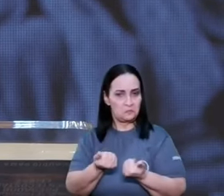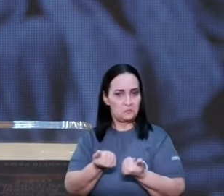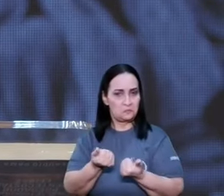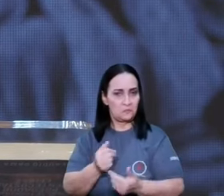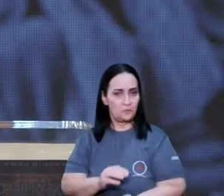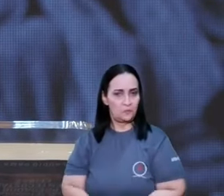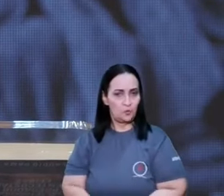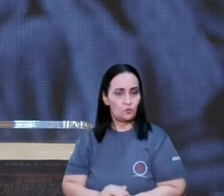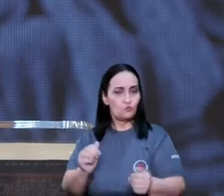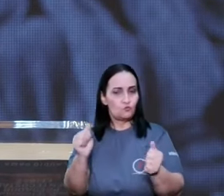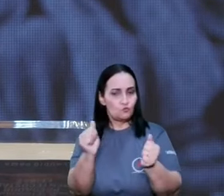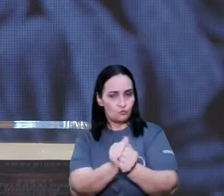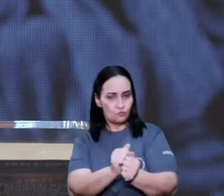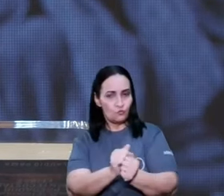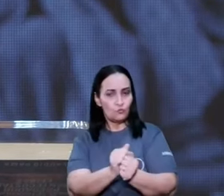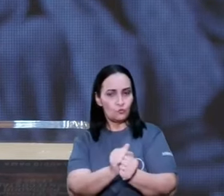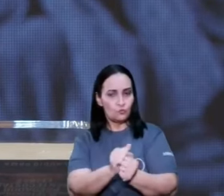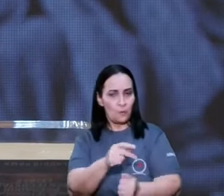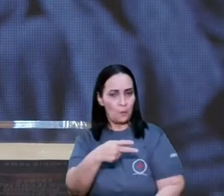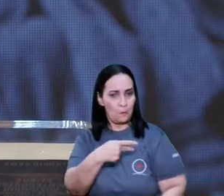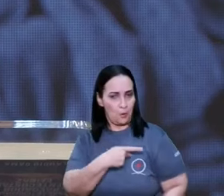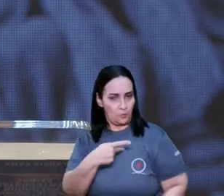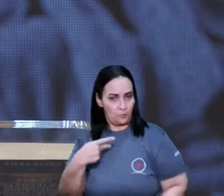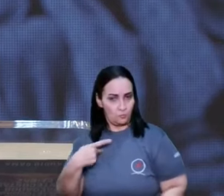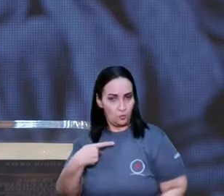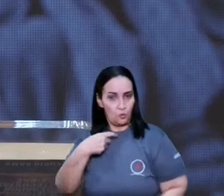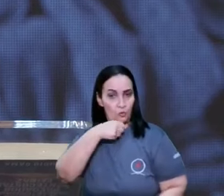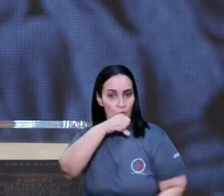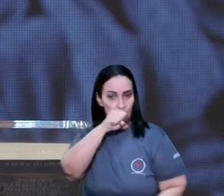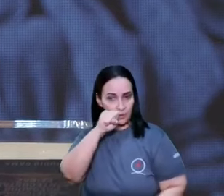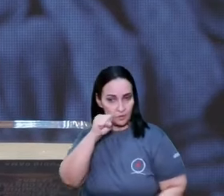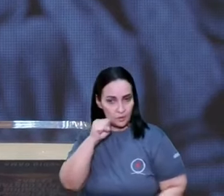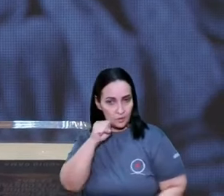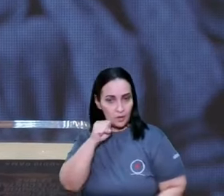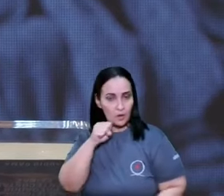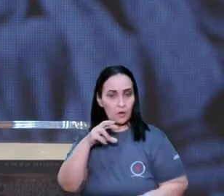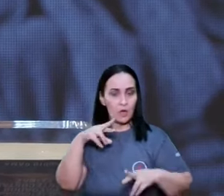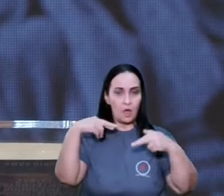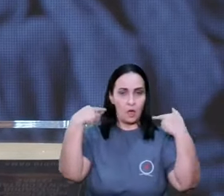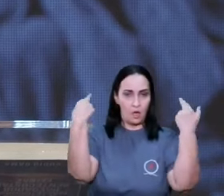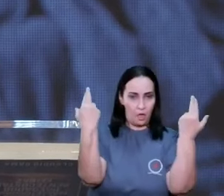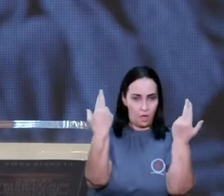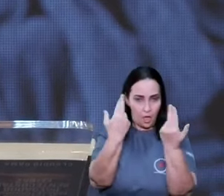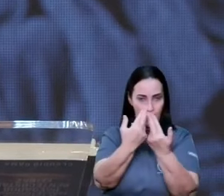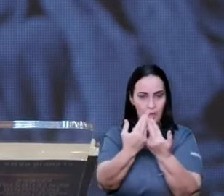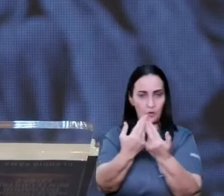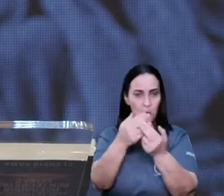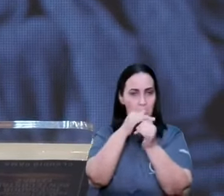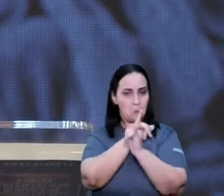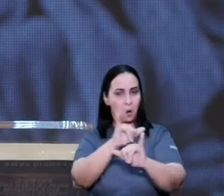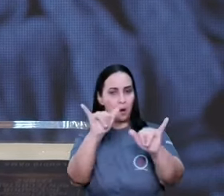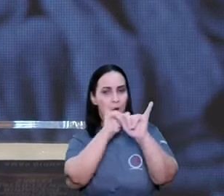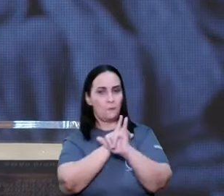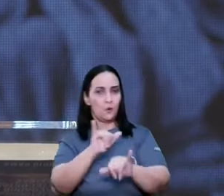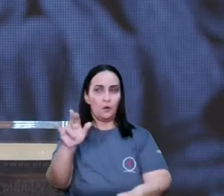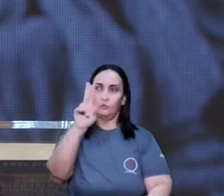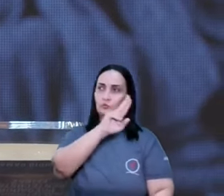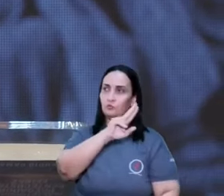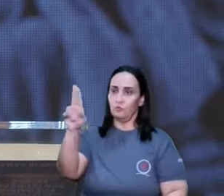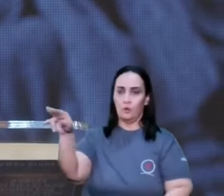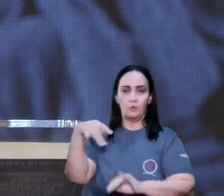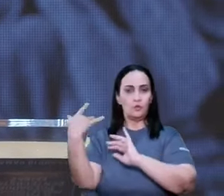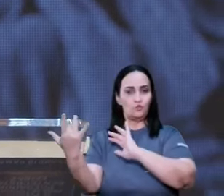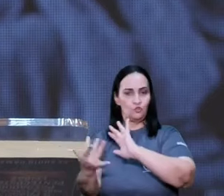Malafaia ajudam na expansão do Reino de Deus na proclamação do nome de Jesus e na demolição